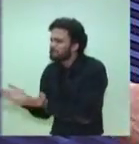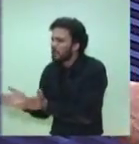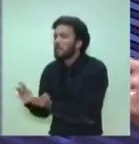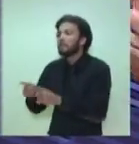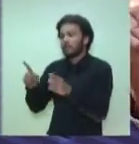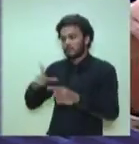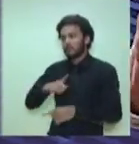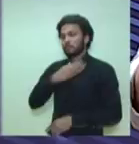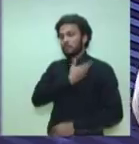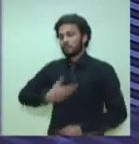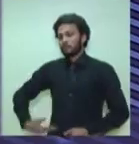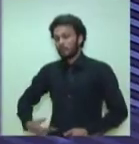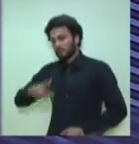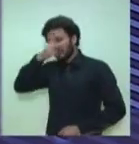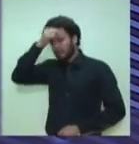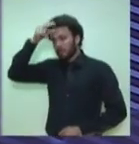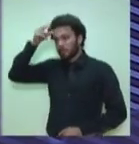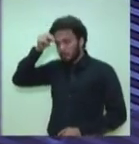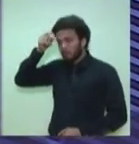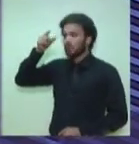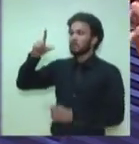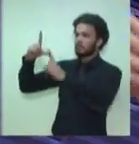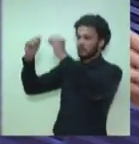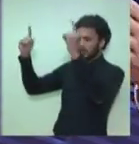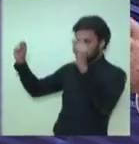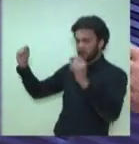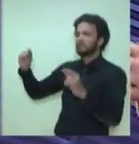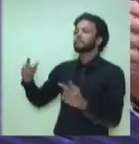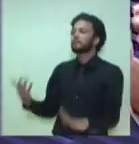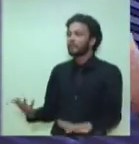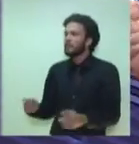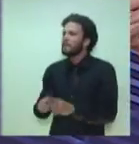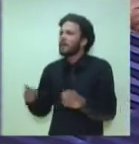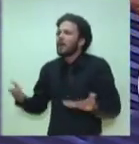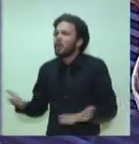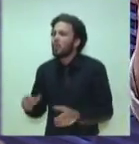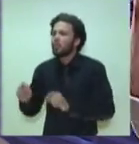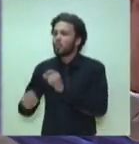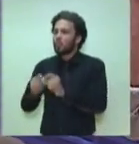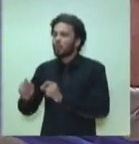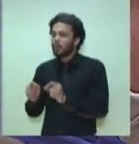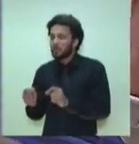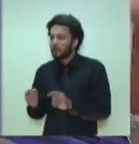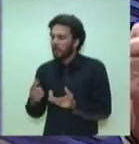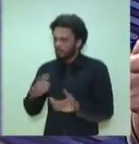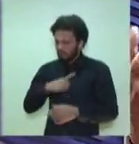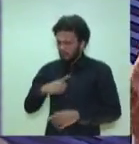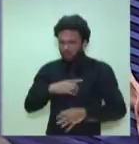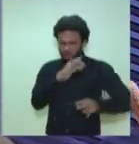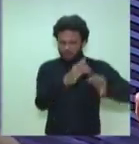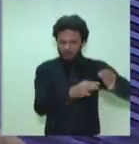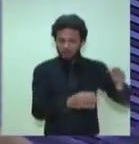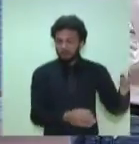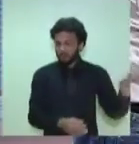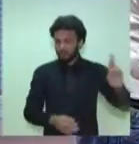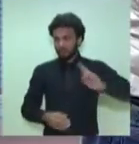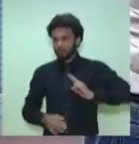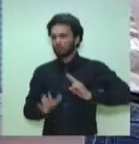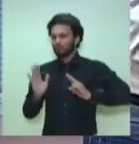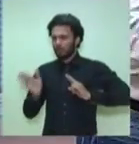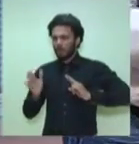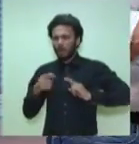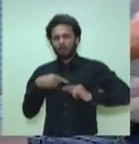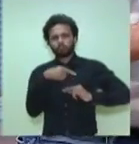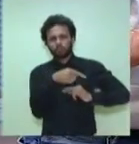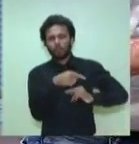na Prefeitura e tem no Governo Federal. A bola passou a partir de uma decisão da Justiça provocada pela nossa